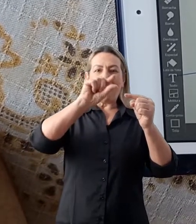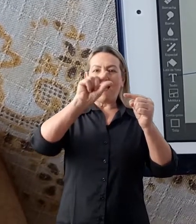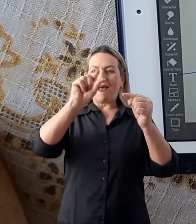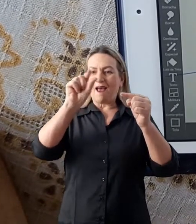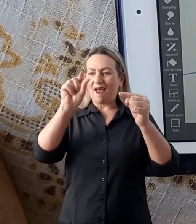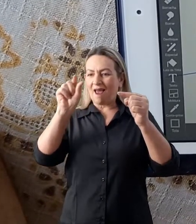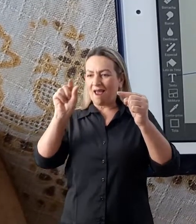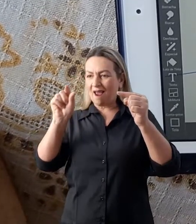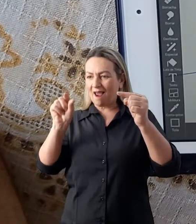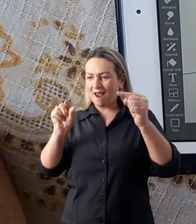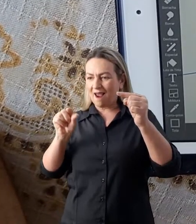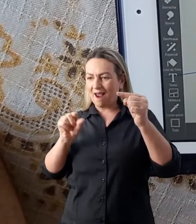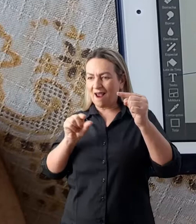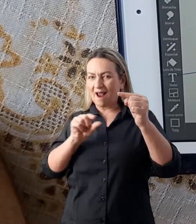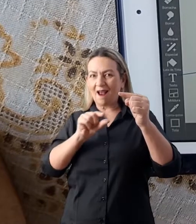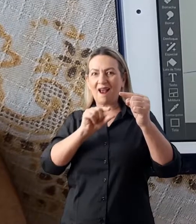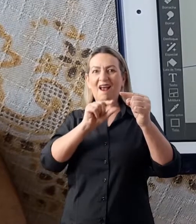divisão